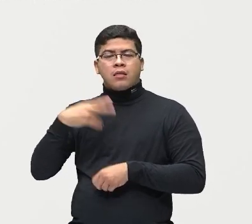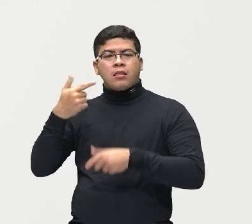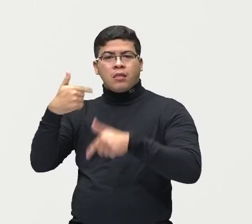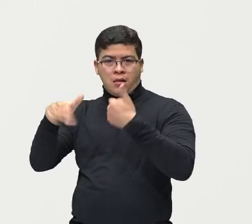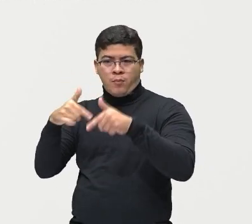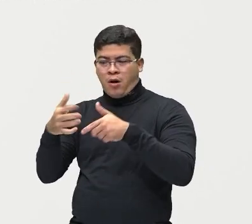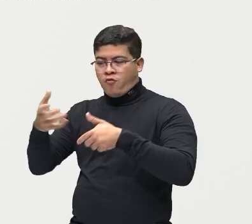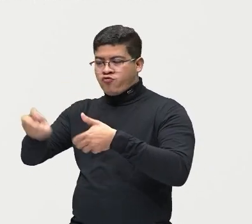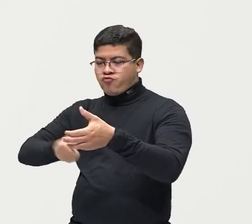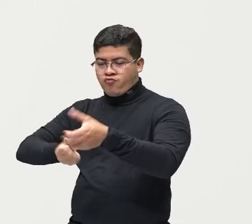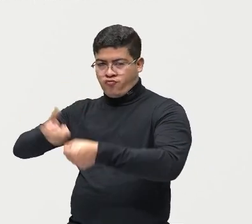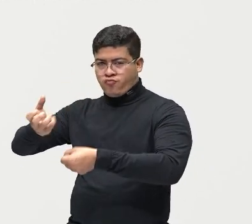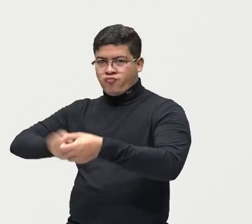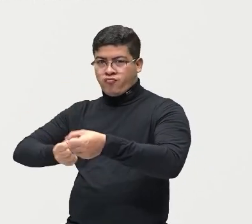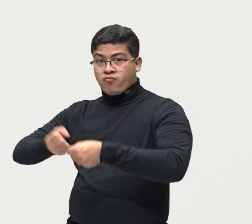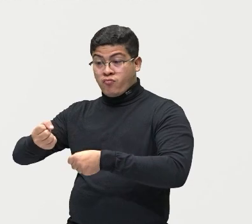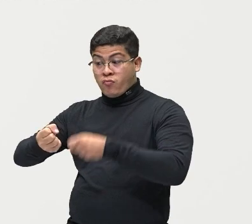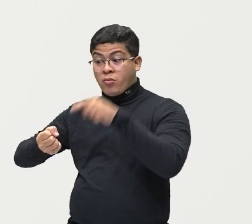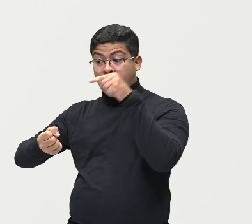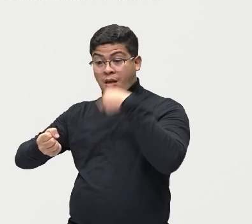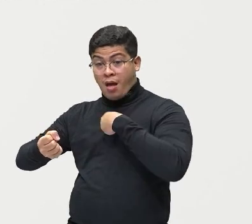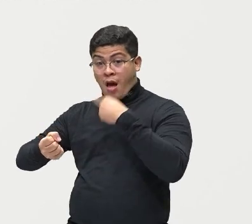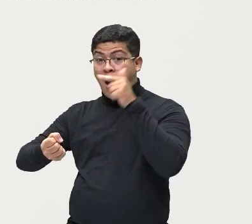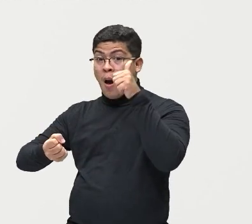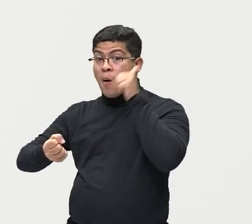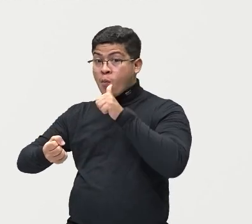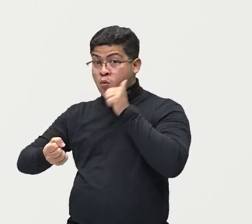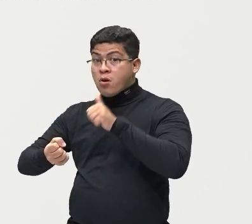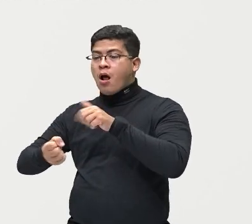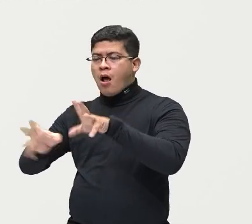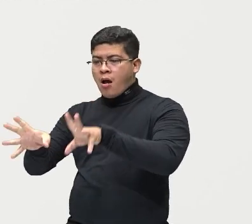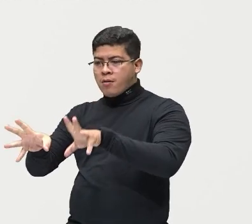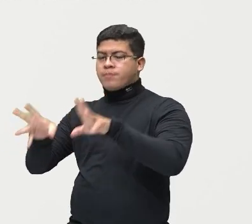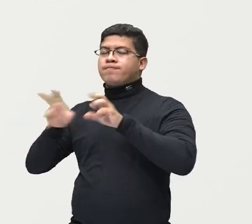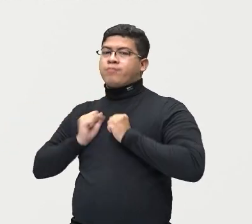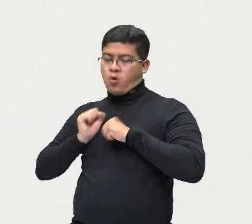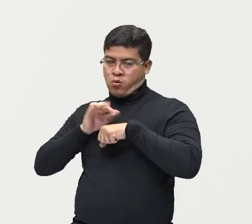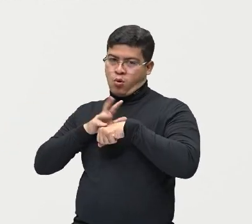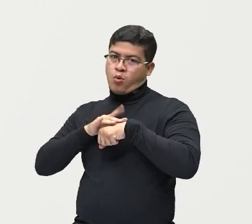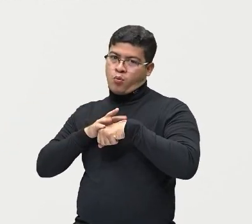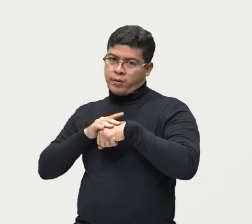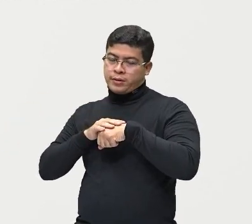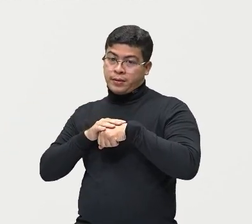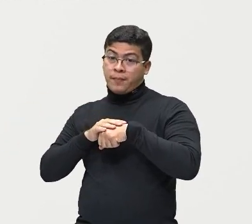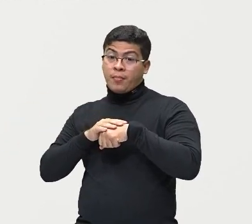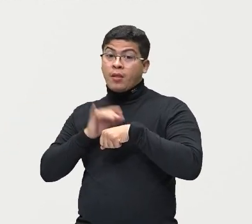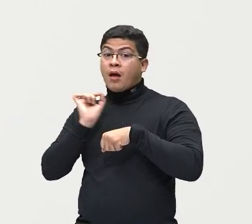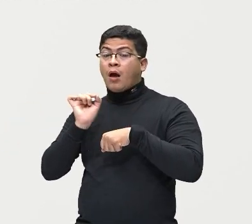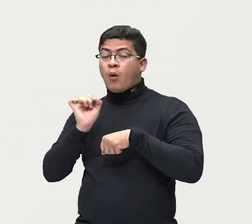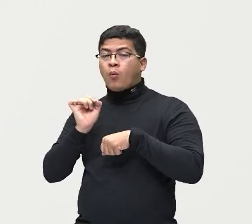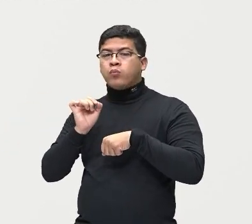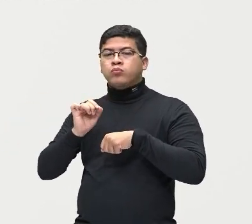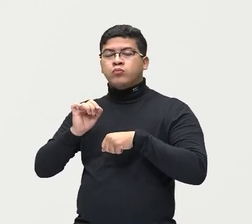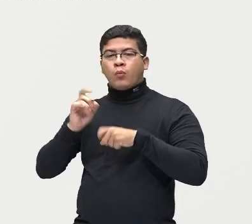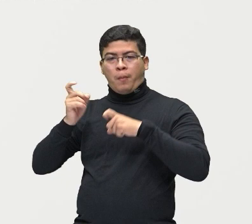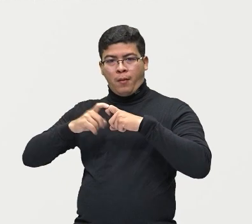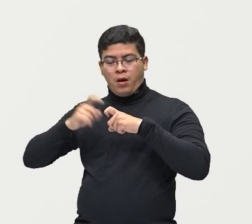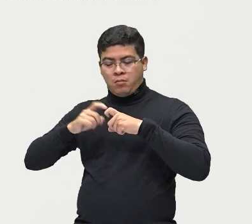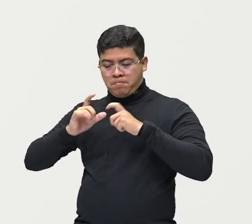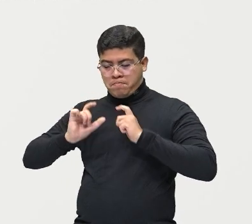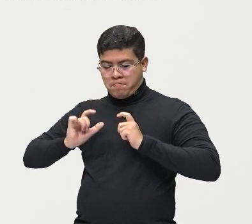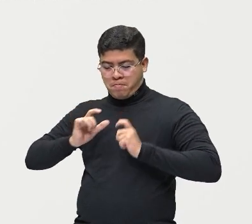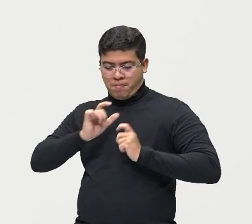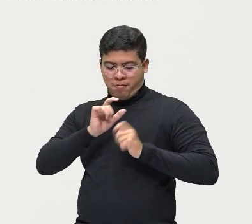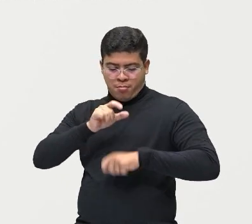Sarah Neumes estava ali, né, trabalhando, retirando o leite da vaca. Ela contraiu a doença,